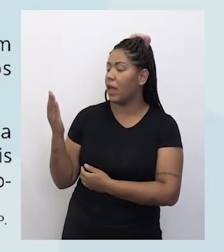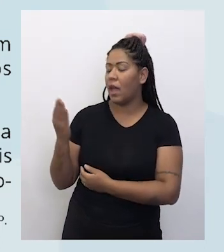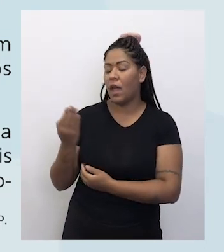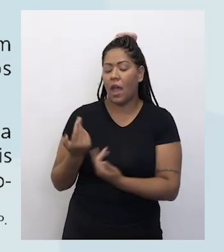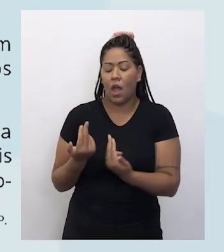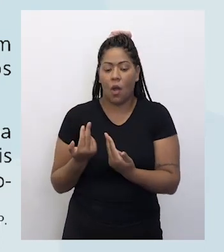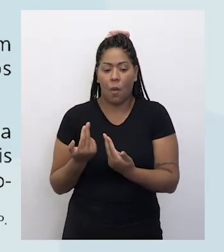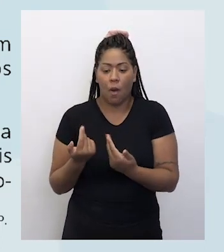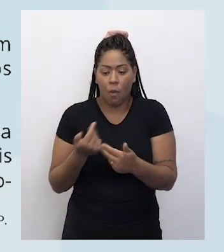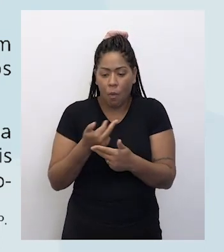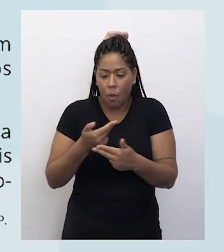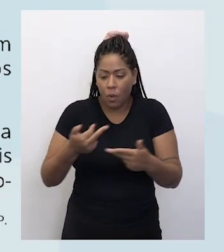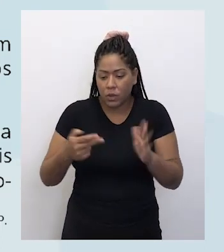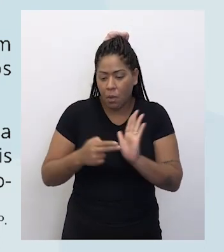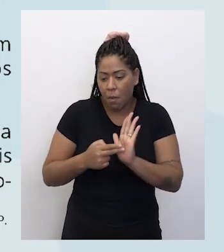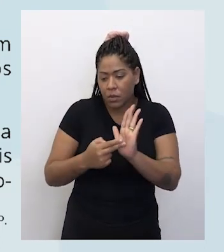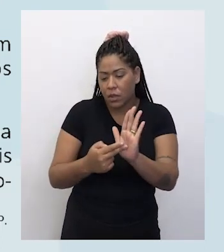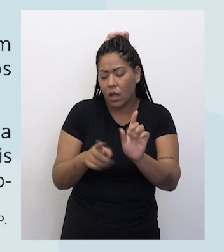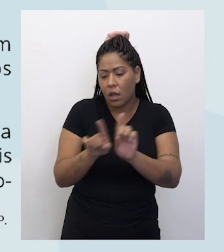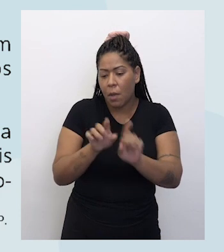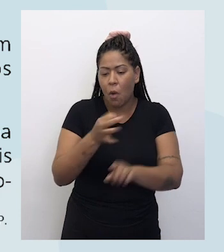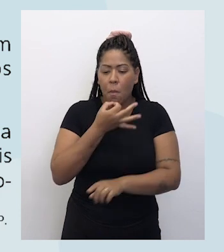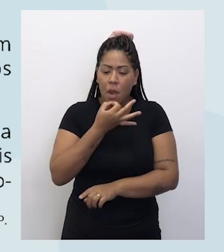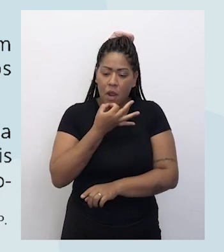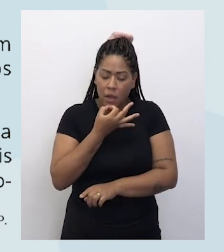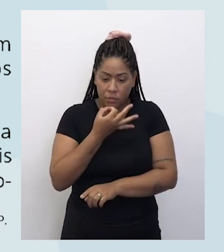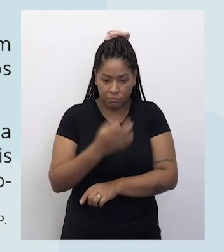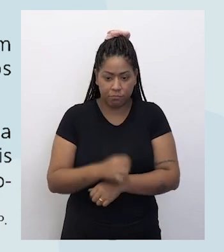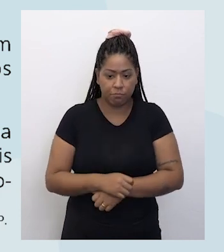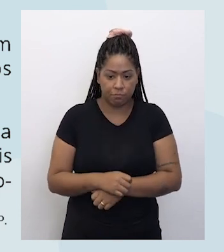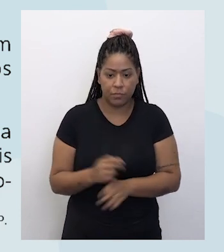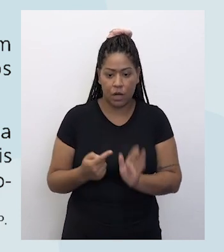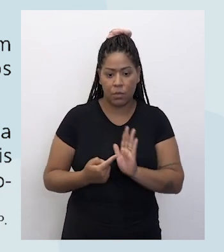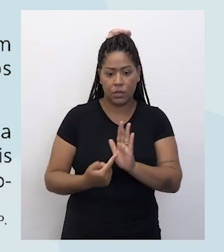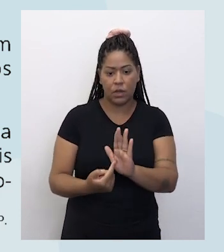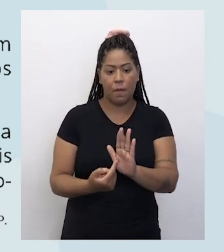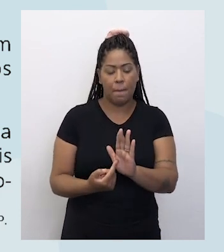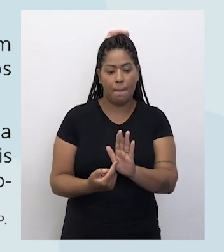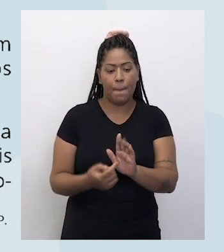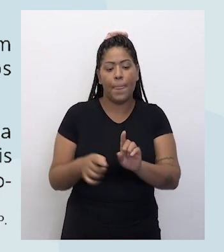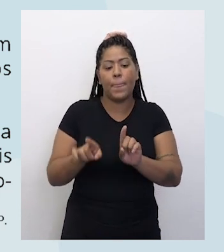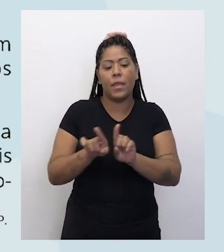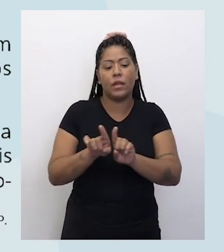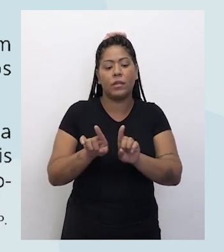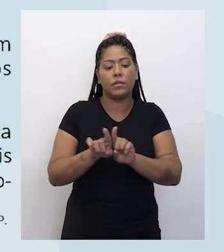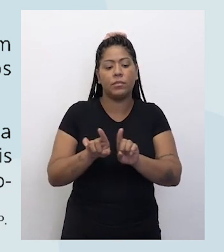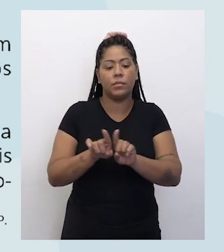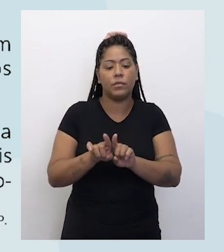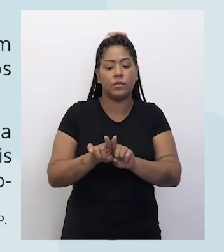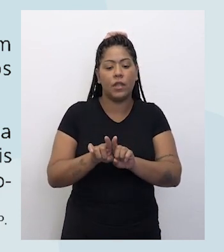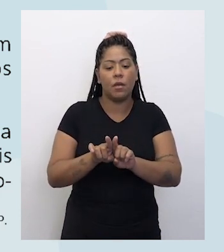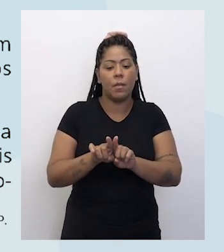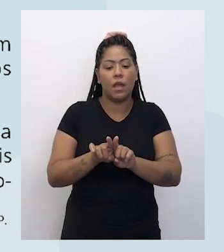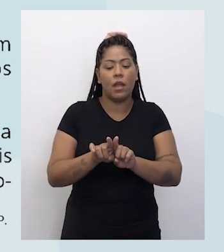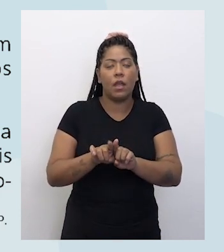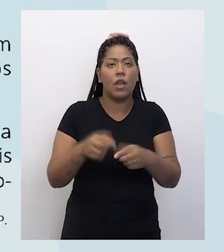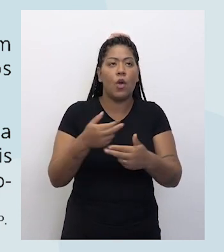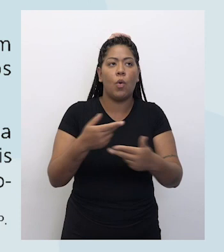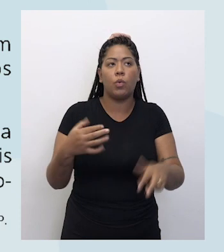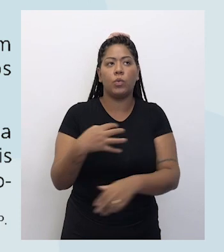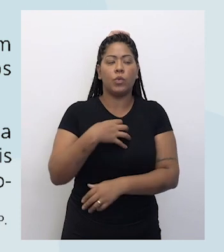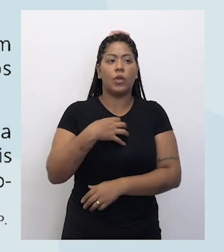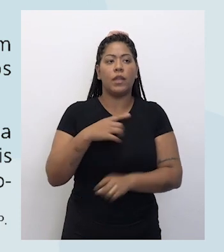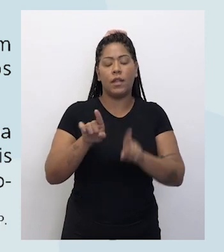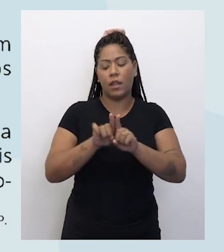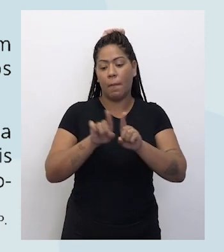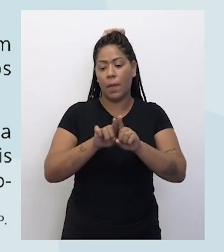produto ou uma ideia. Para isso, usam-se elementos de persuasão, recursos que apelam às emoções, mostram como o cliente